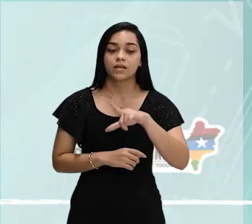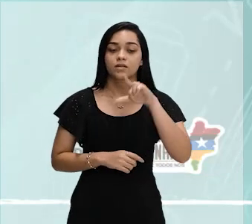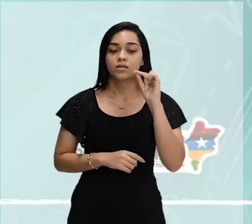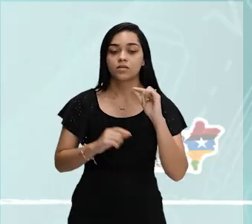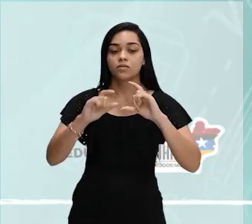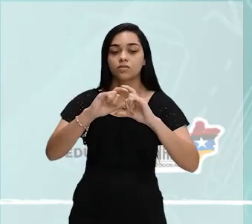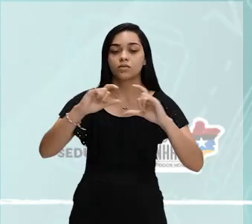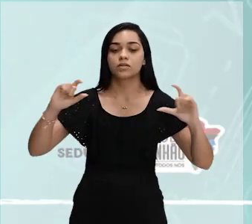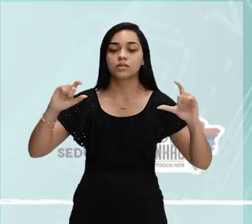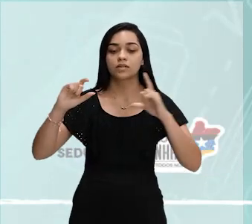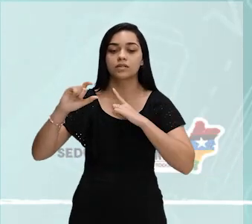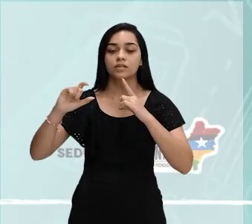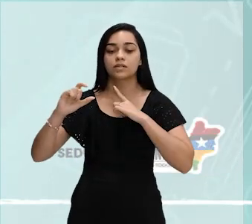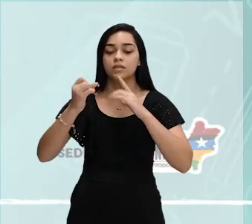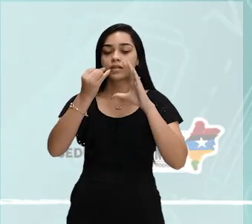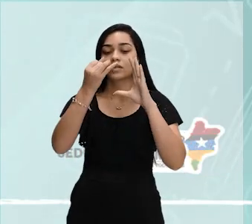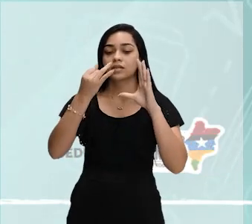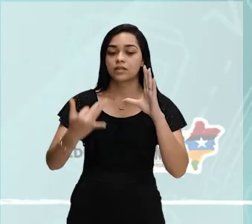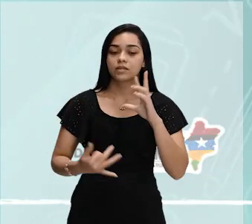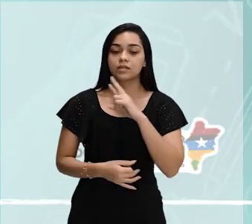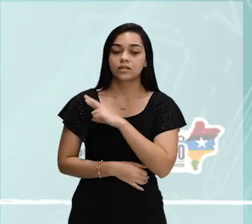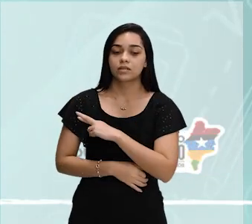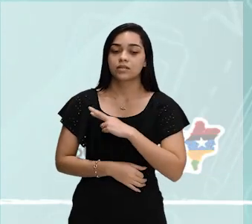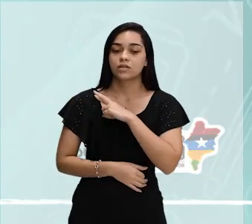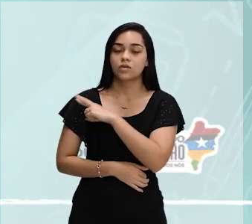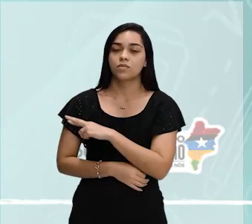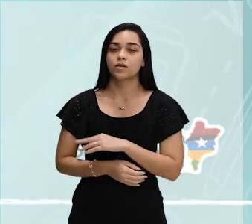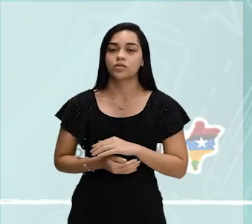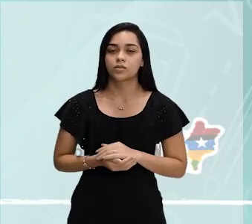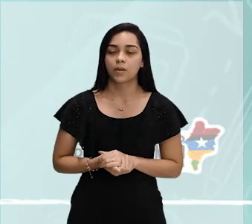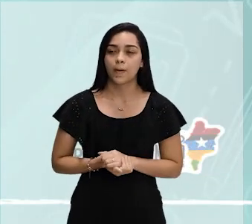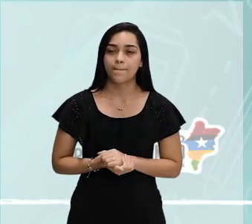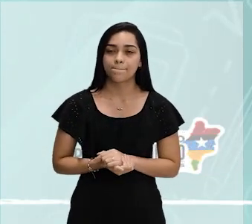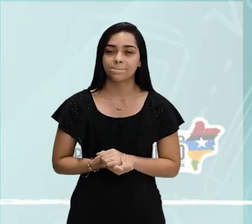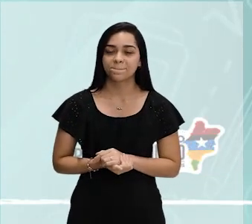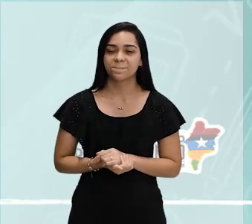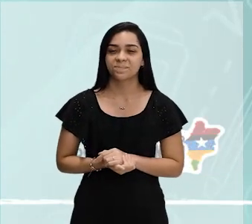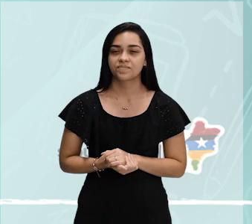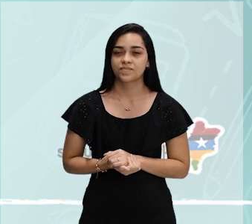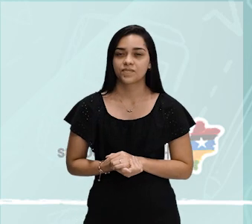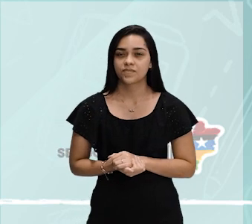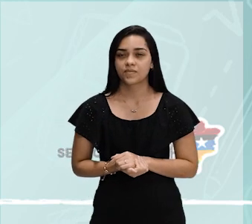Assinale o item que contém somente características românticas.